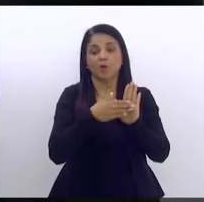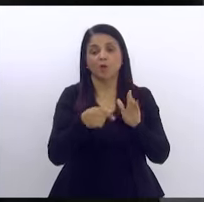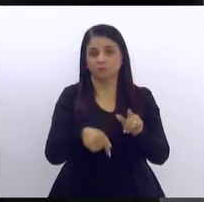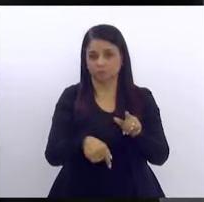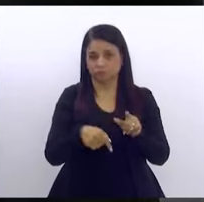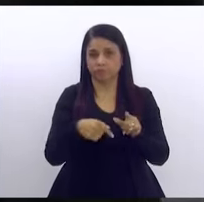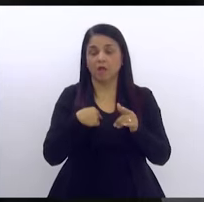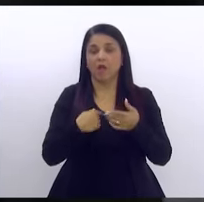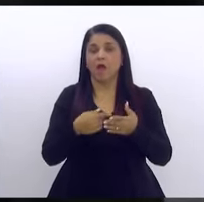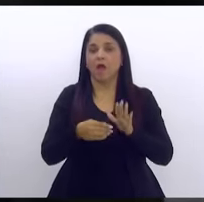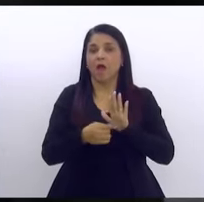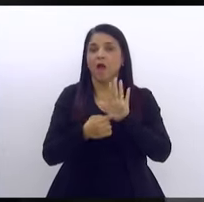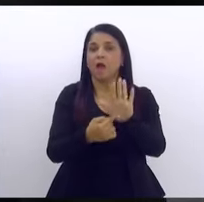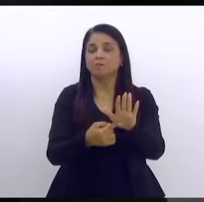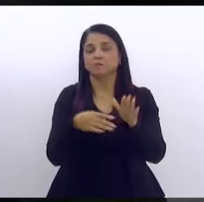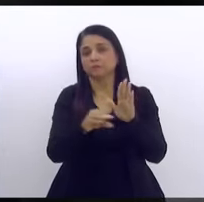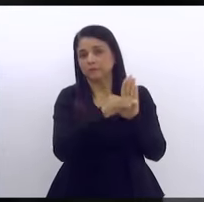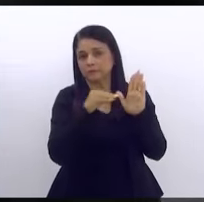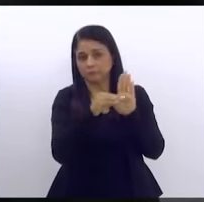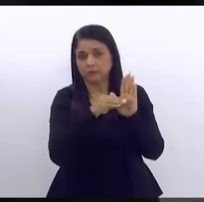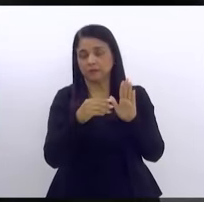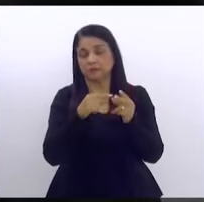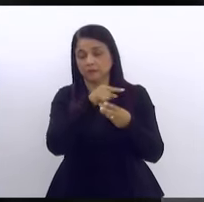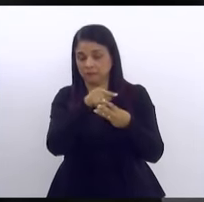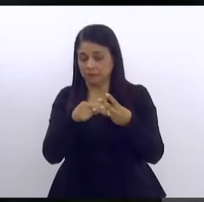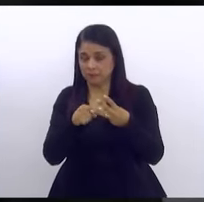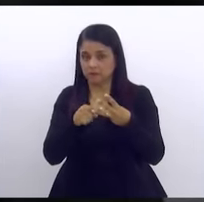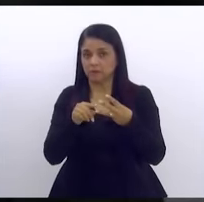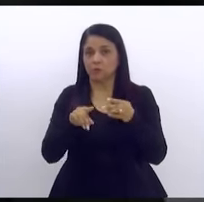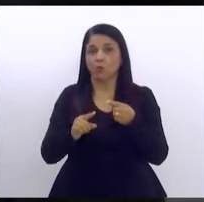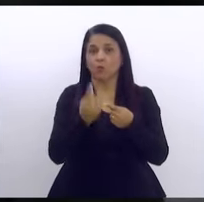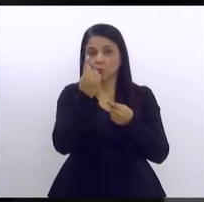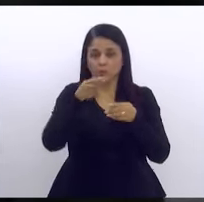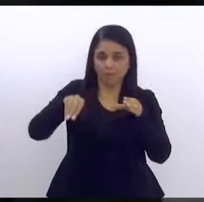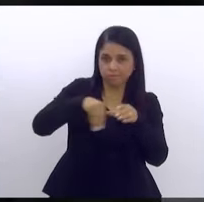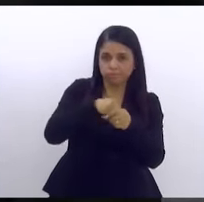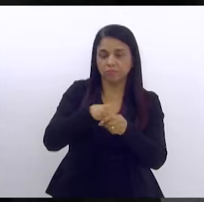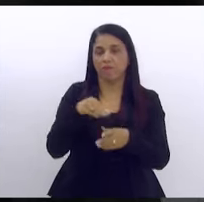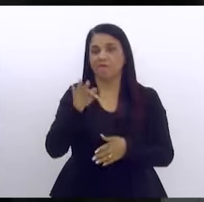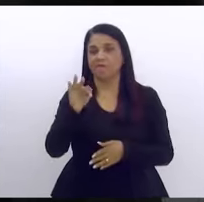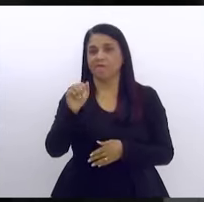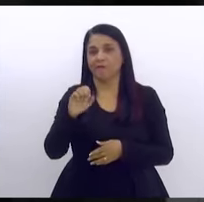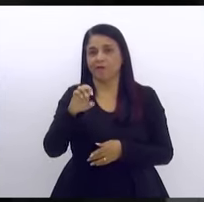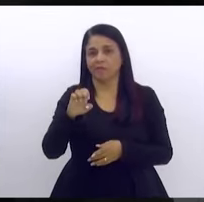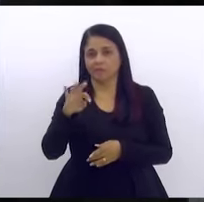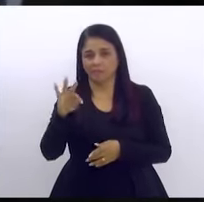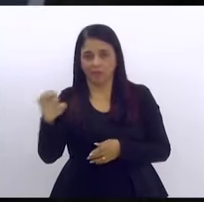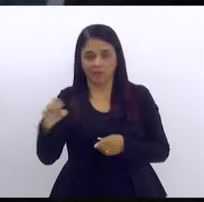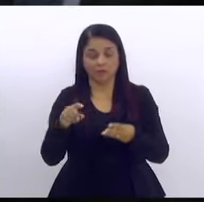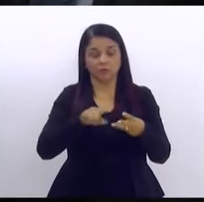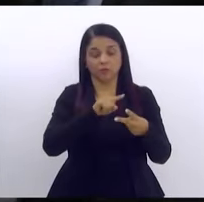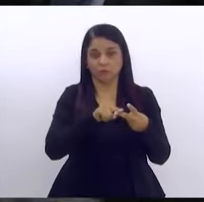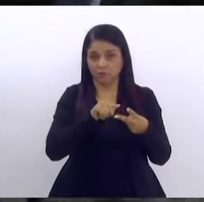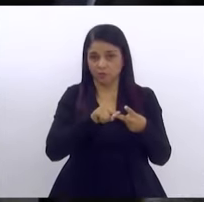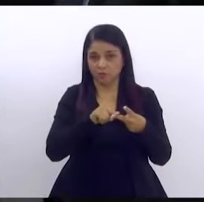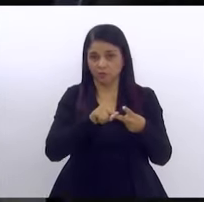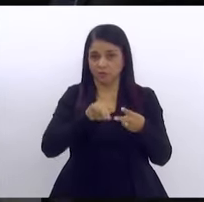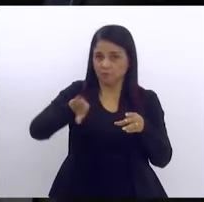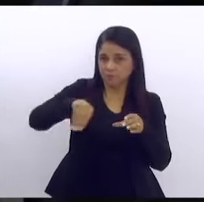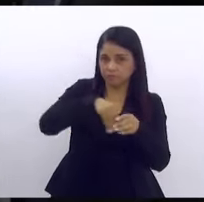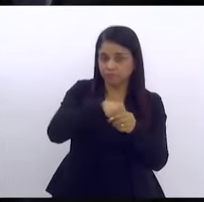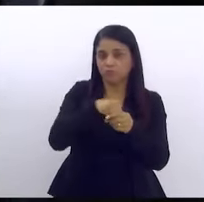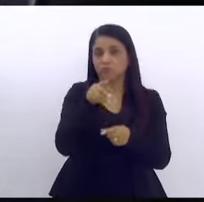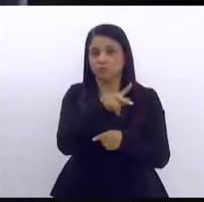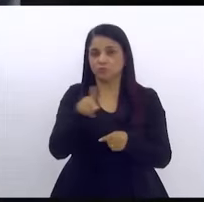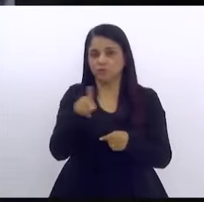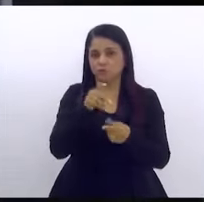gente apresentou emendas em três sentidos. Um, para incluir a FAETEC. Dois, para incluir os